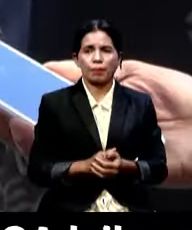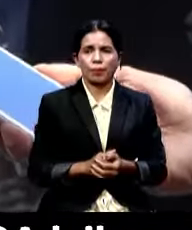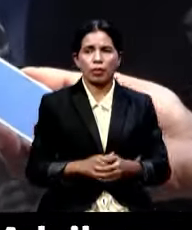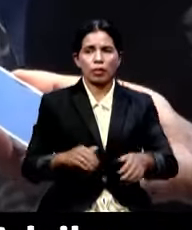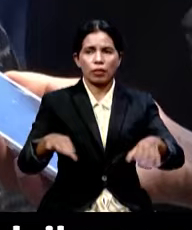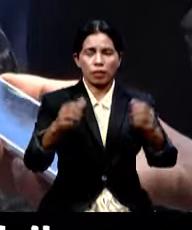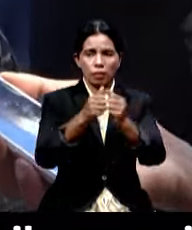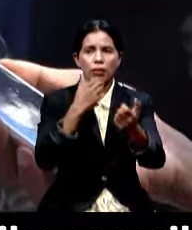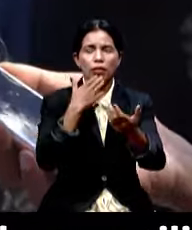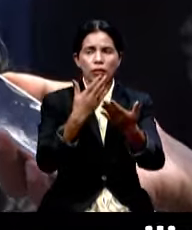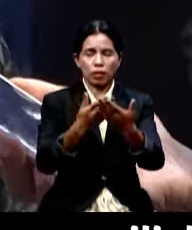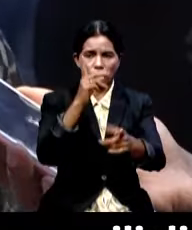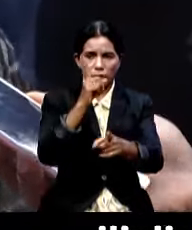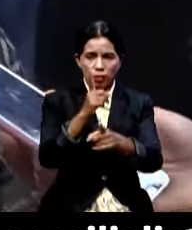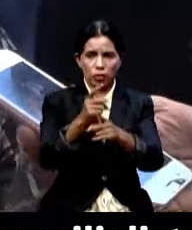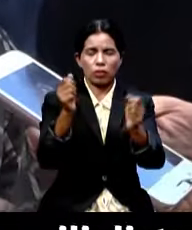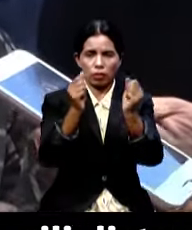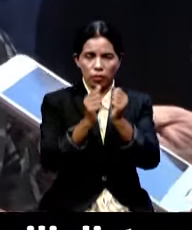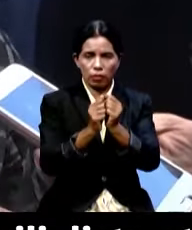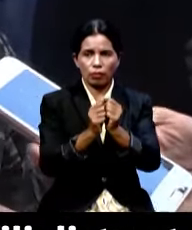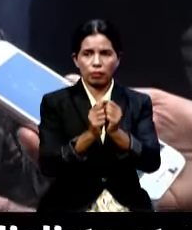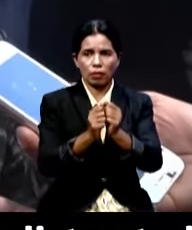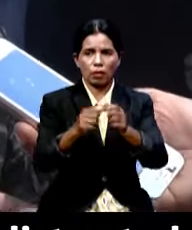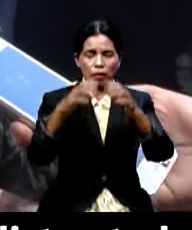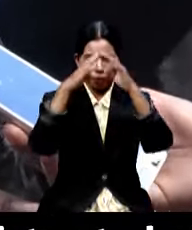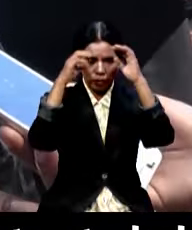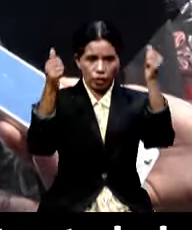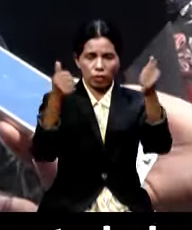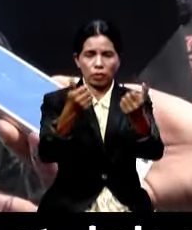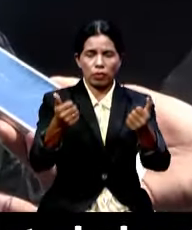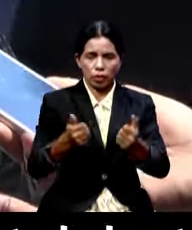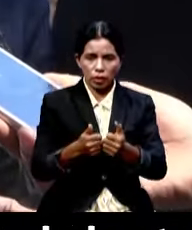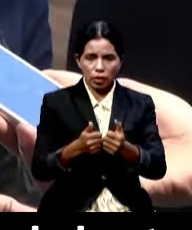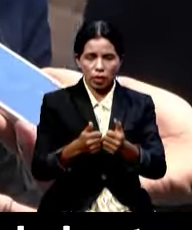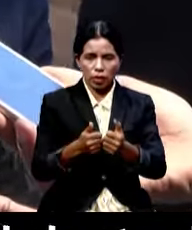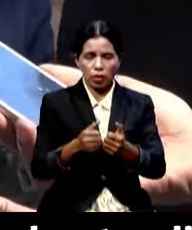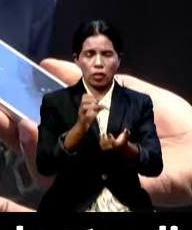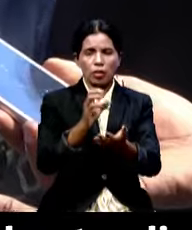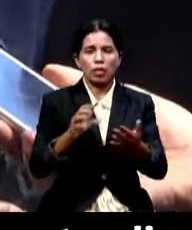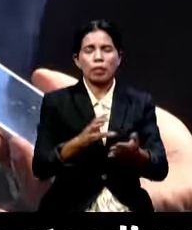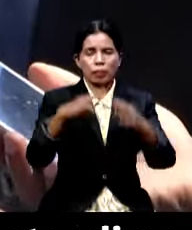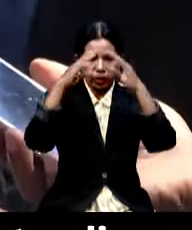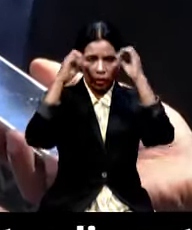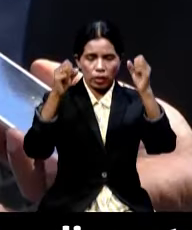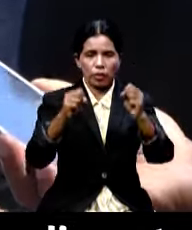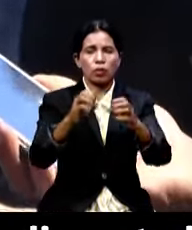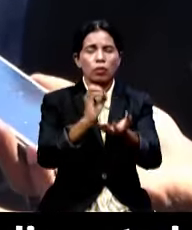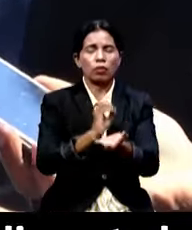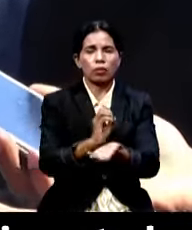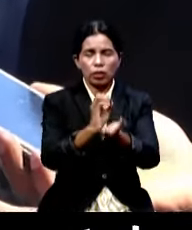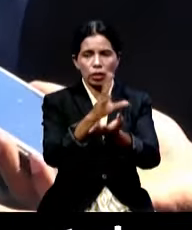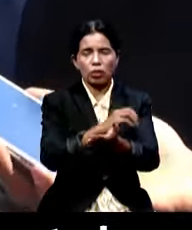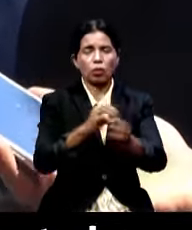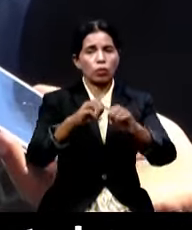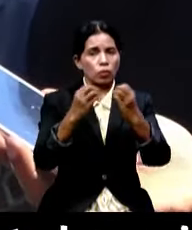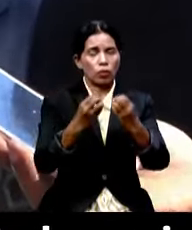coordenação, deve magaita Tebes, o presidente da autoridade, Coronel Zedoa, incluímos o equipa tomak iha